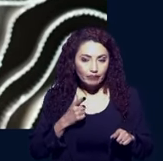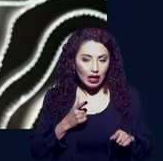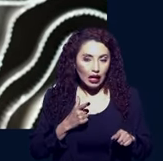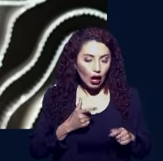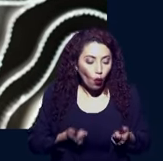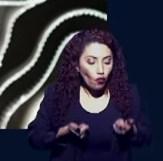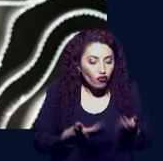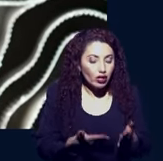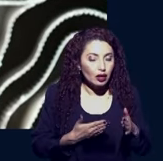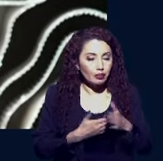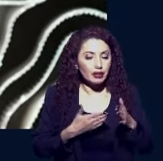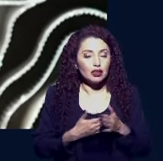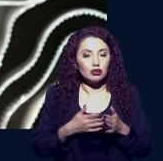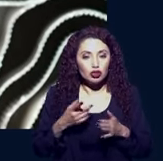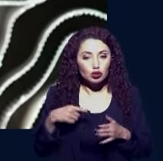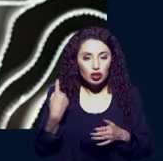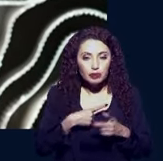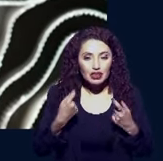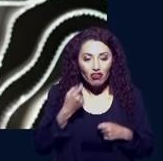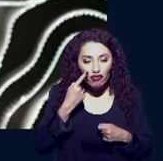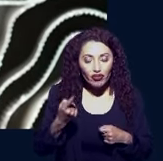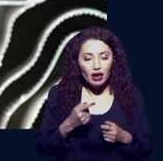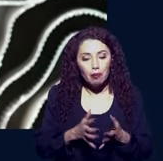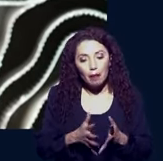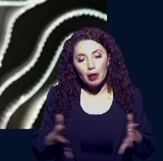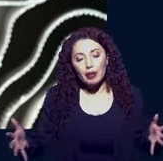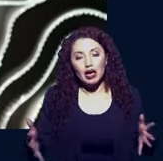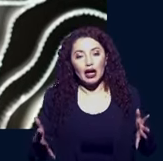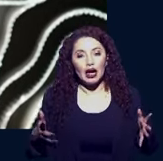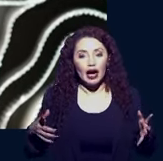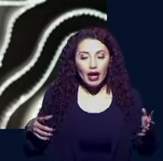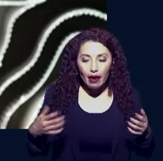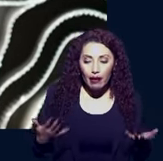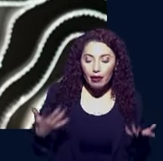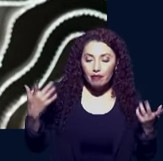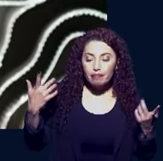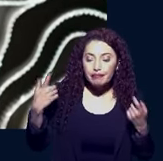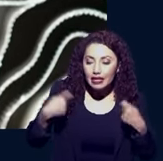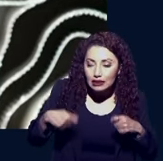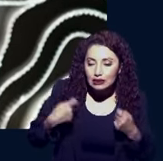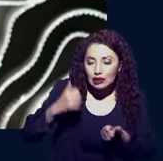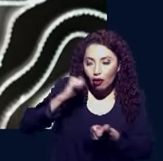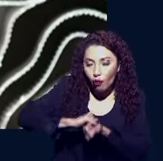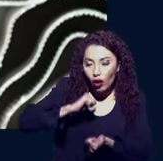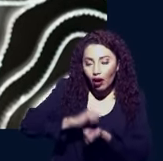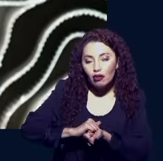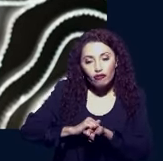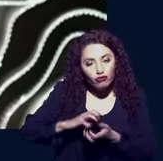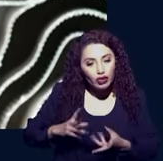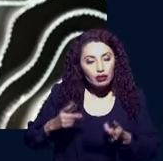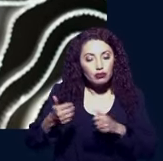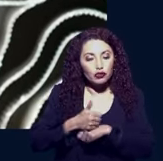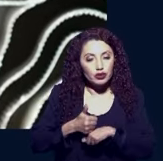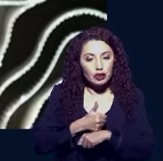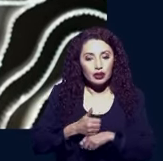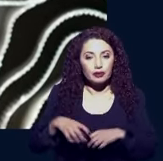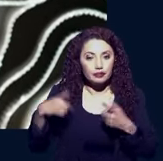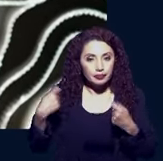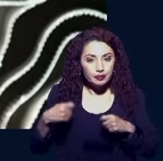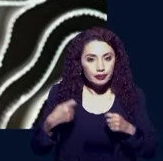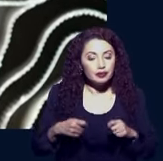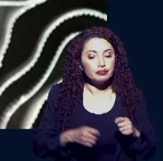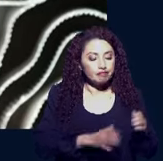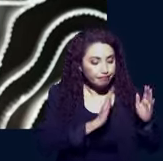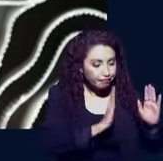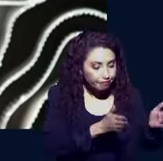tem que vê a demanda crescendo é uma demanda que vem cada vez mais qualificada né então é uma demanda que vem exigindo uma cadeia completamente certificável e